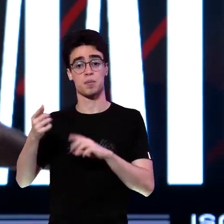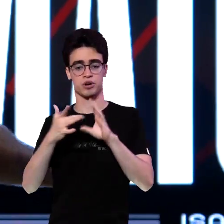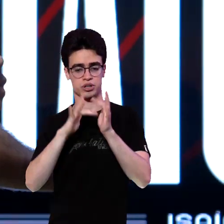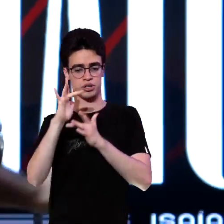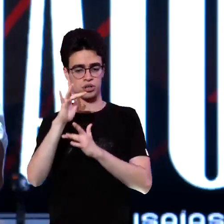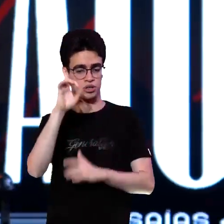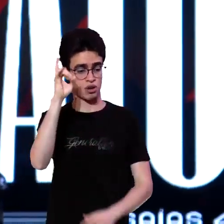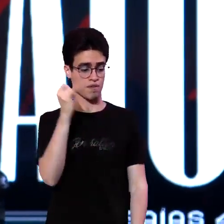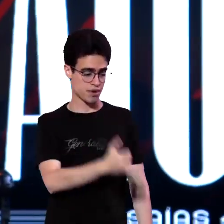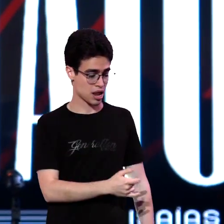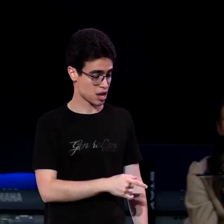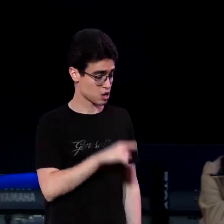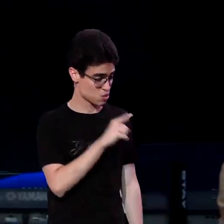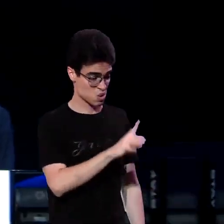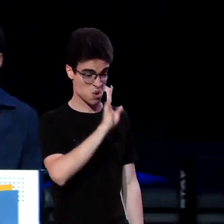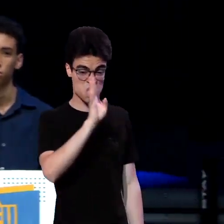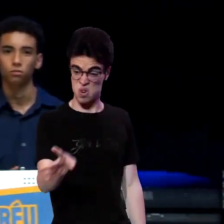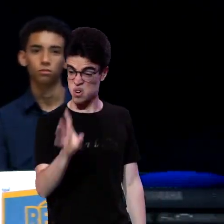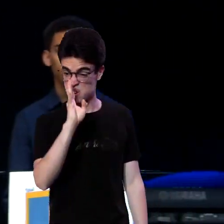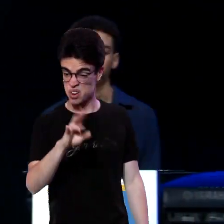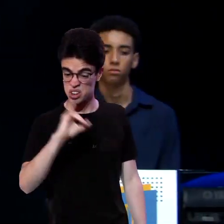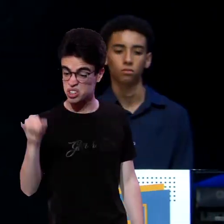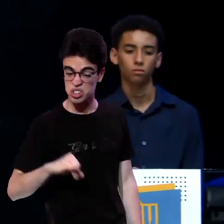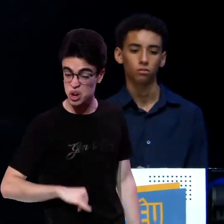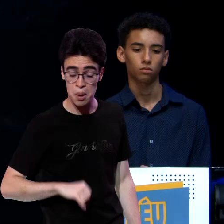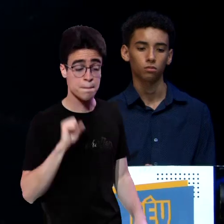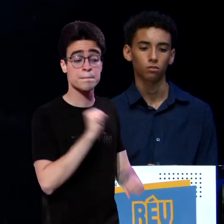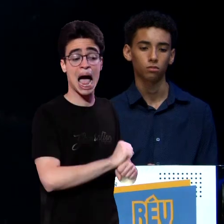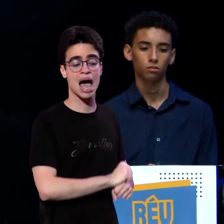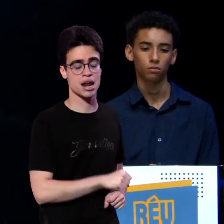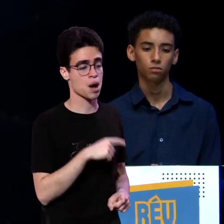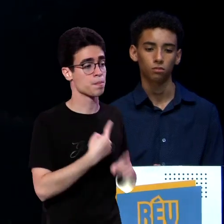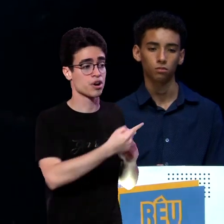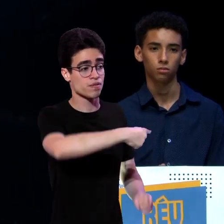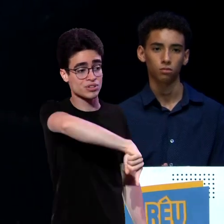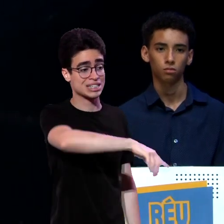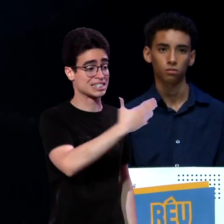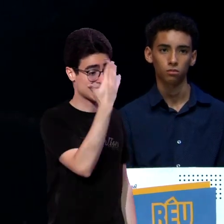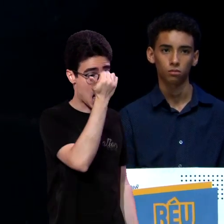de julgar Jó, porque vocês não sabem do que vocês estão falando.